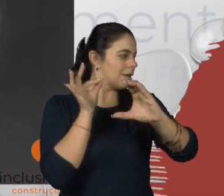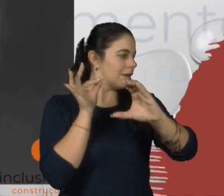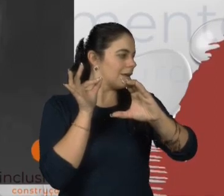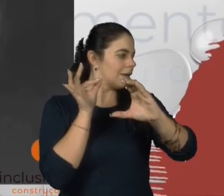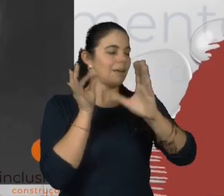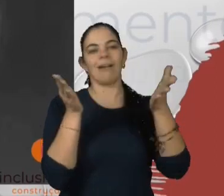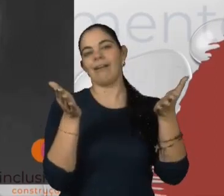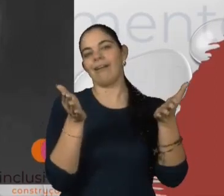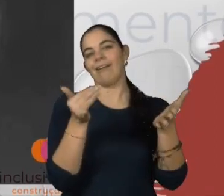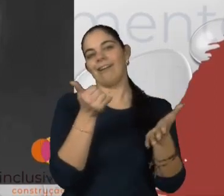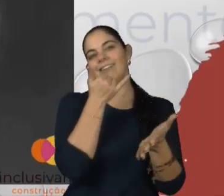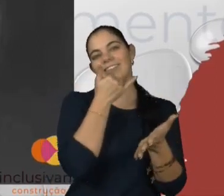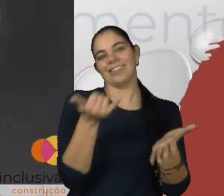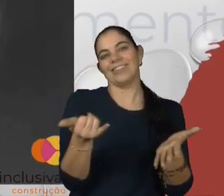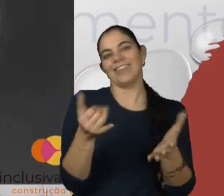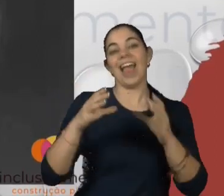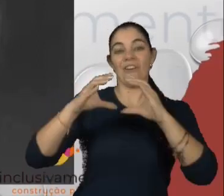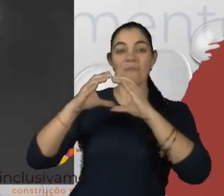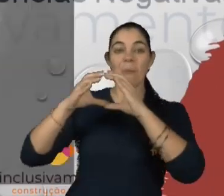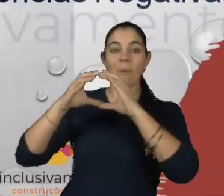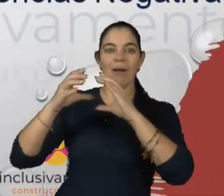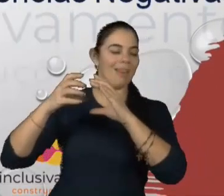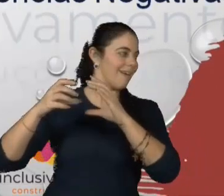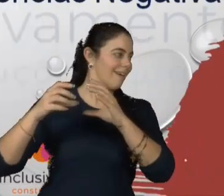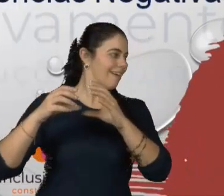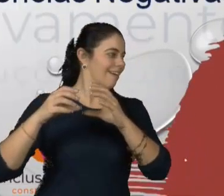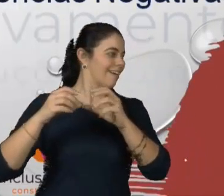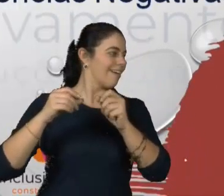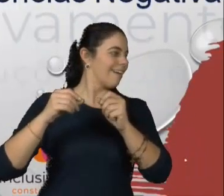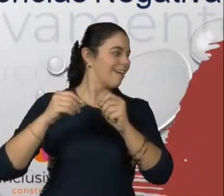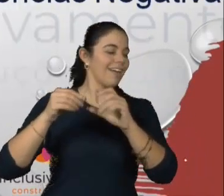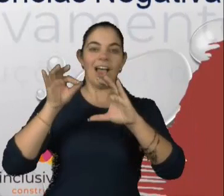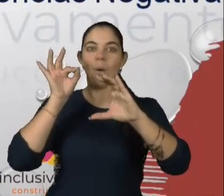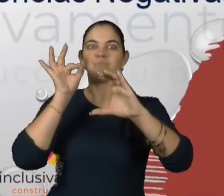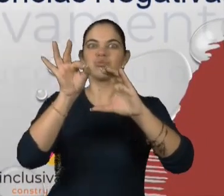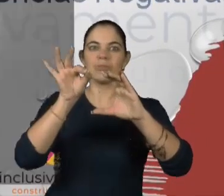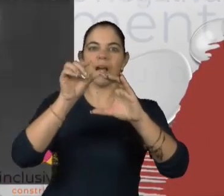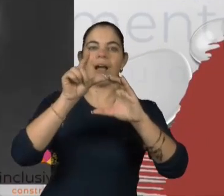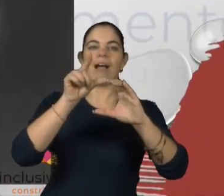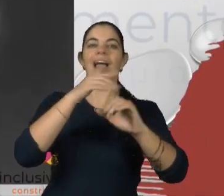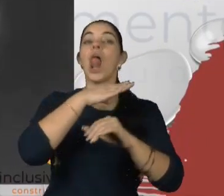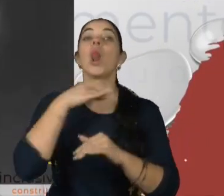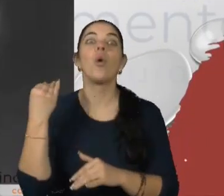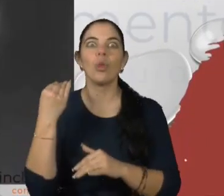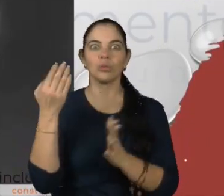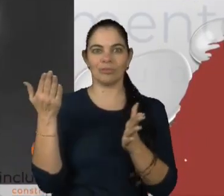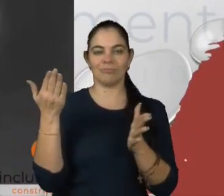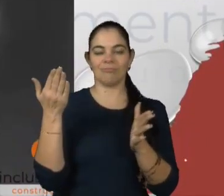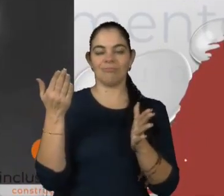Bom, era uma, gente, é uma bolha e dentro dela estava escrito luto. E a gente ia estourar essa